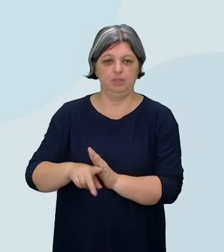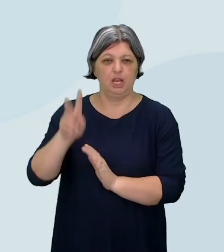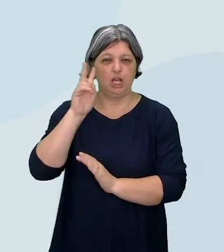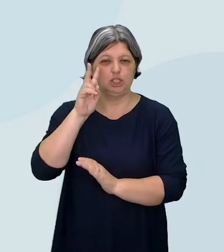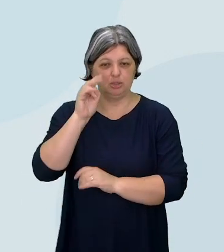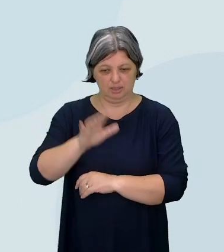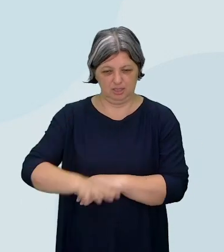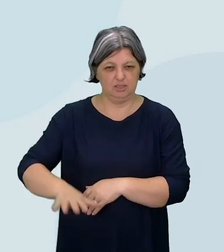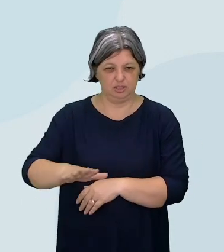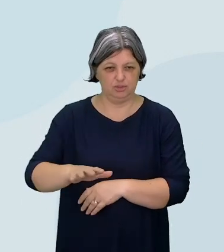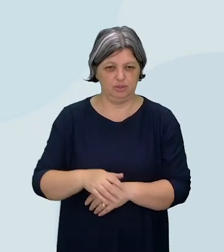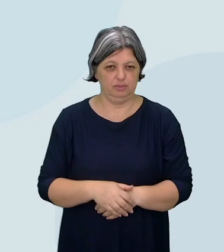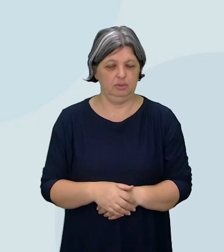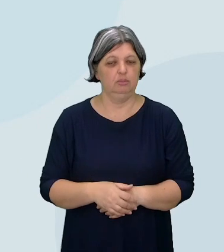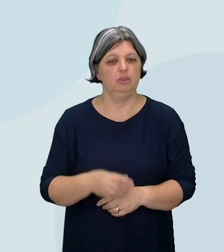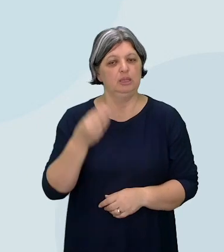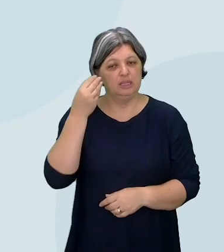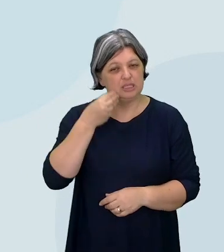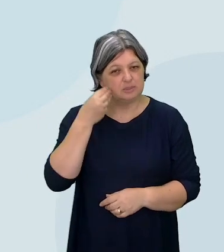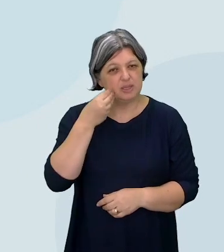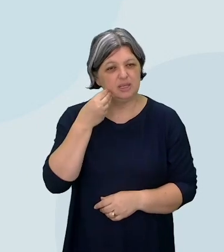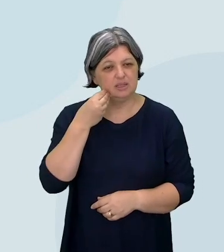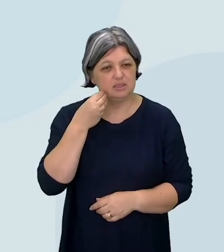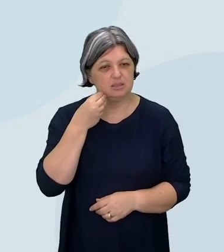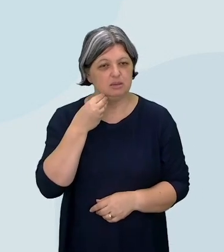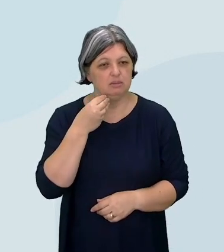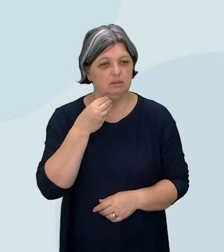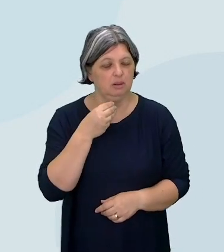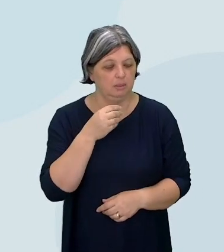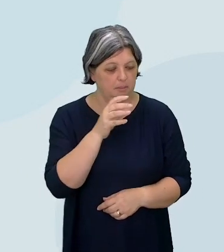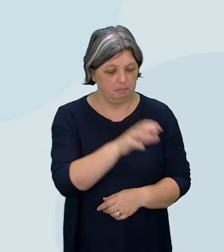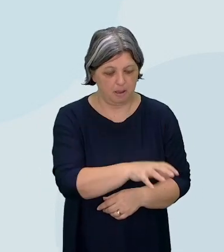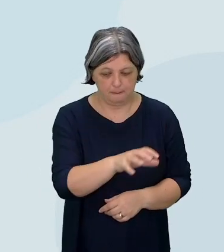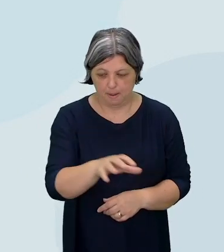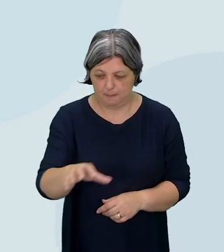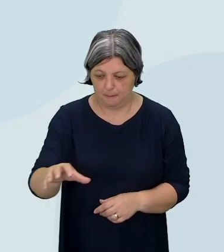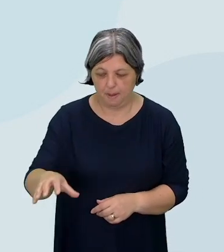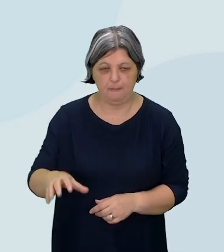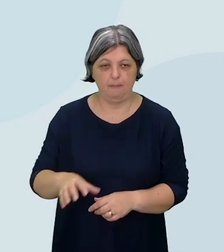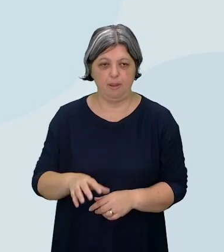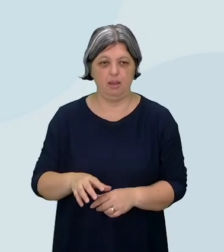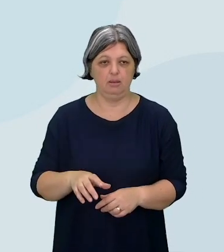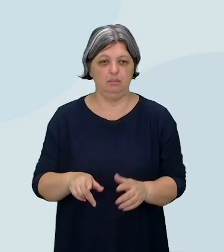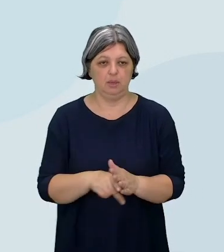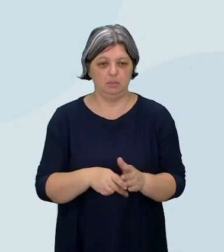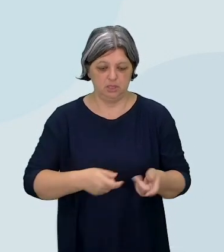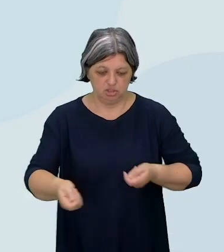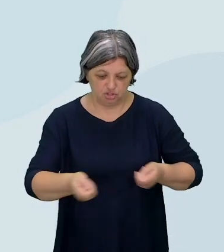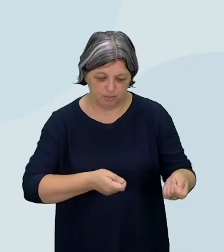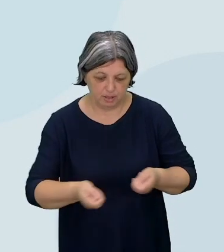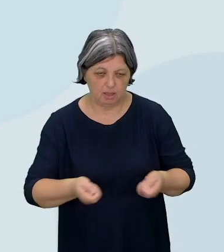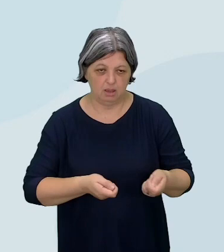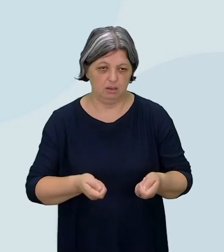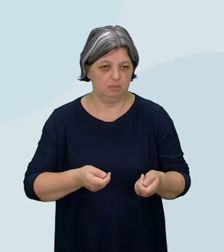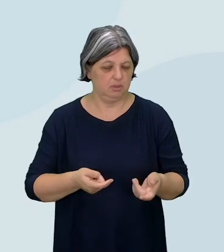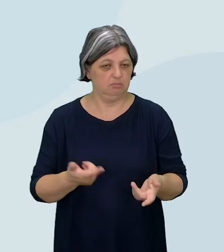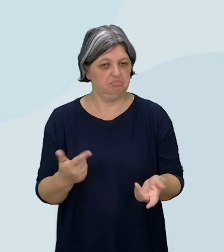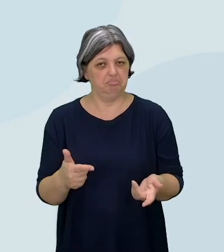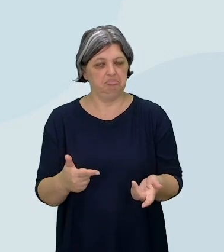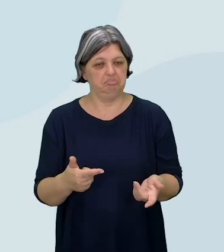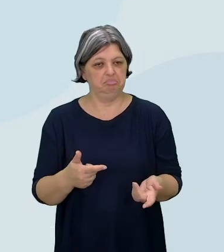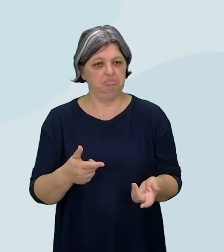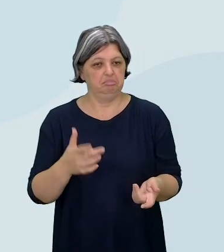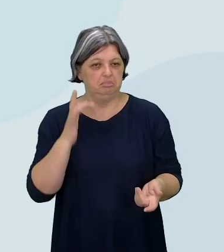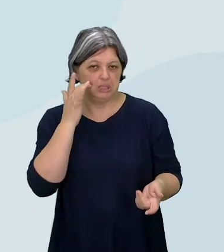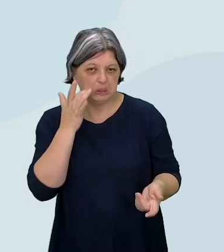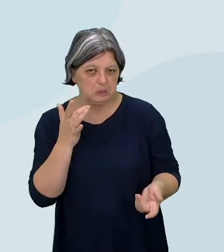a constatar a existência de vários pontos de mineração, só que nenhum desses pontos estava ligado à extração de ouro. Então, se é